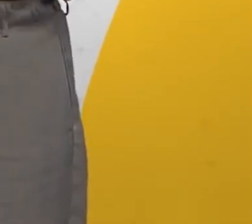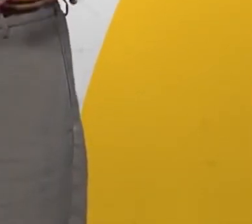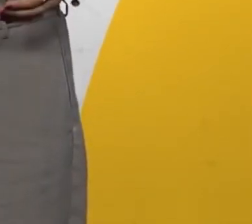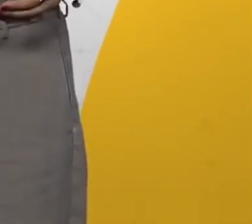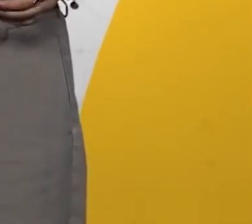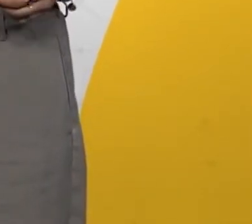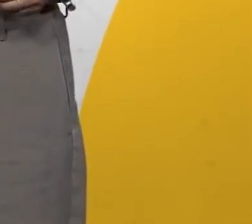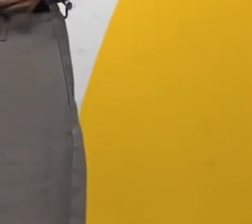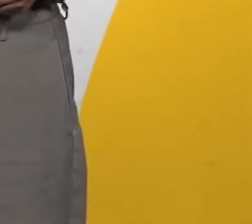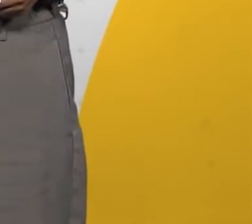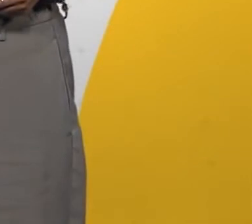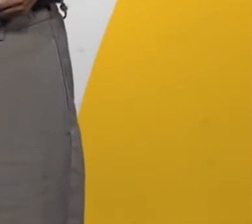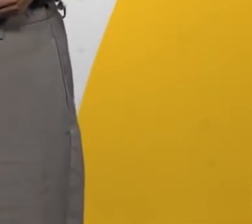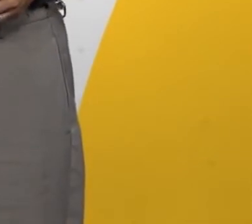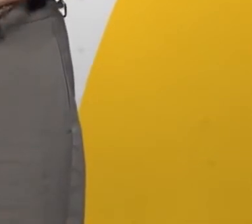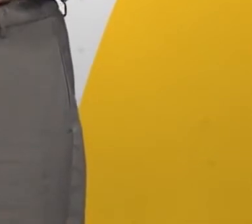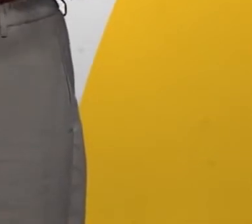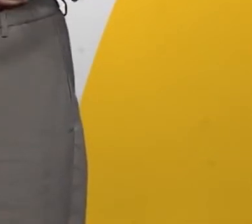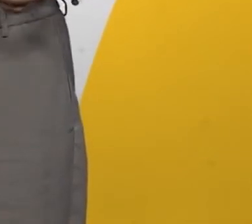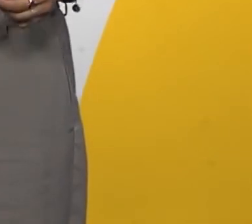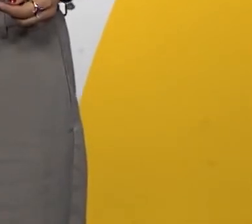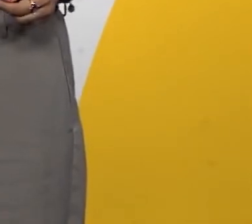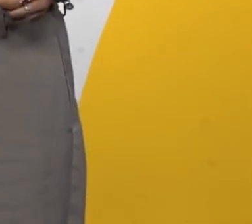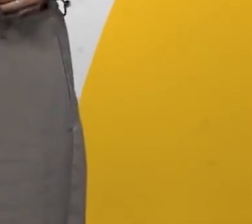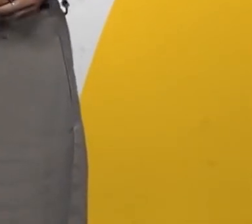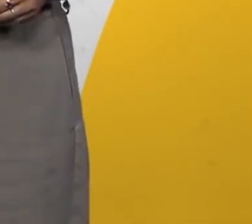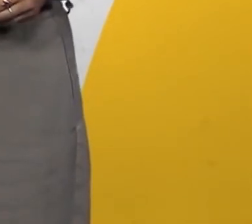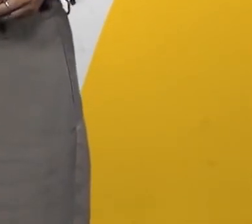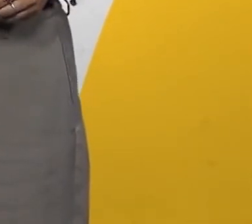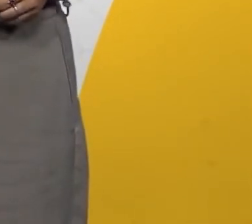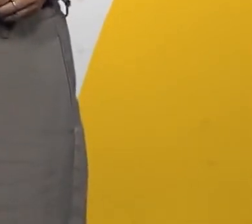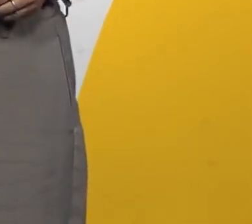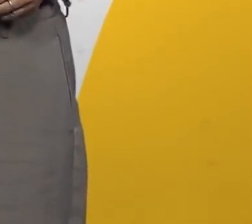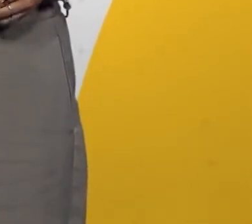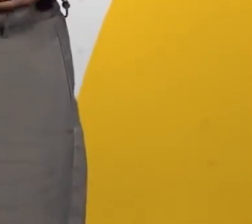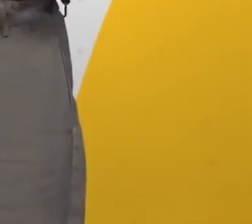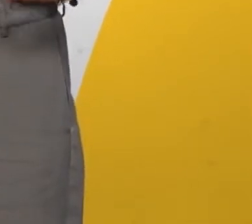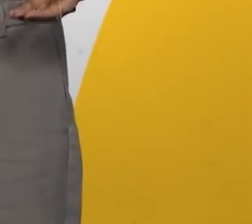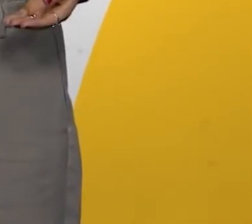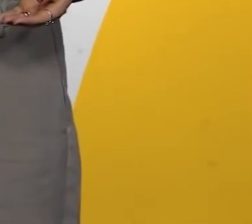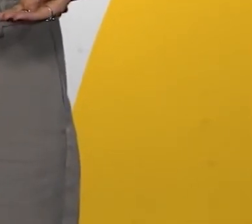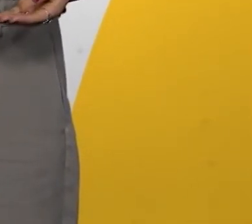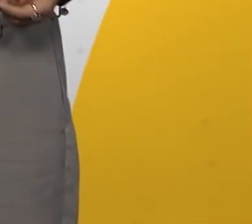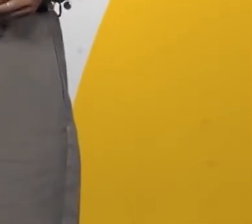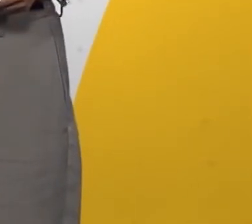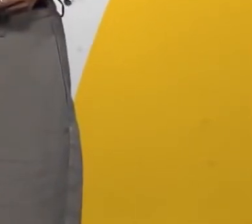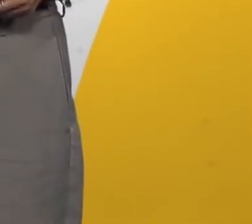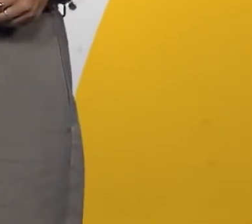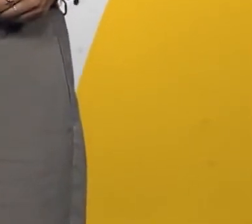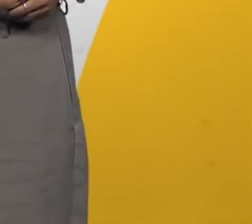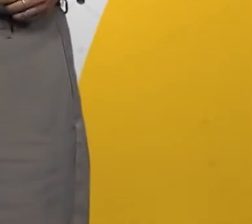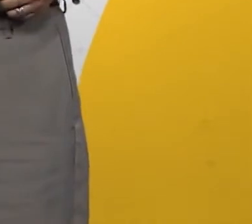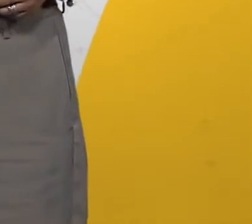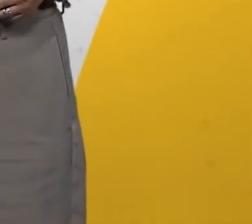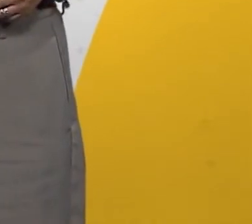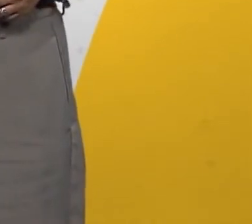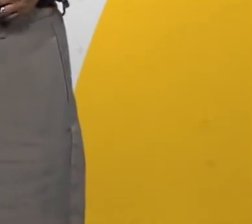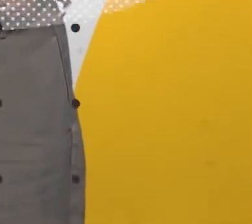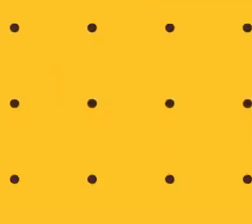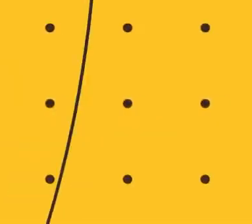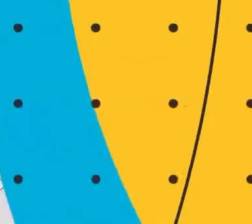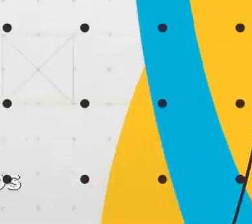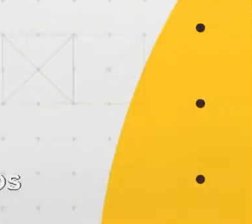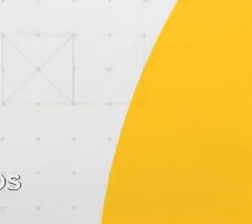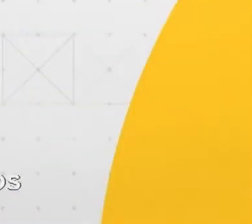em benefício do empreendedor. E a emissão de carteiras de trabalho será eletrônica, com o número do